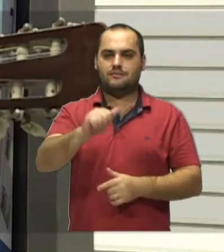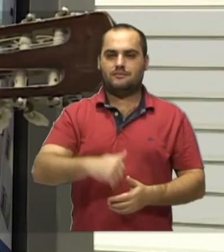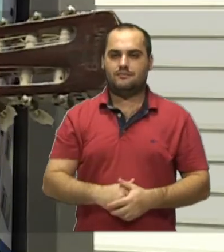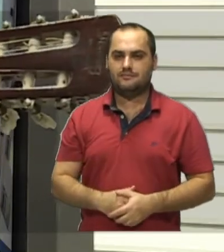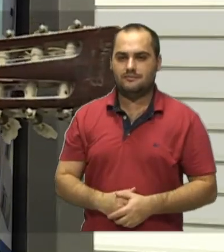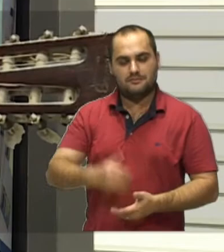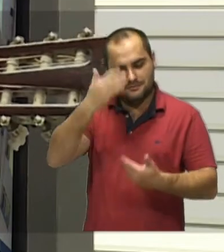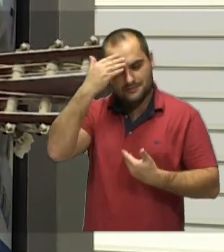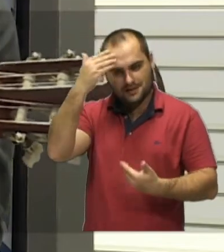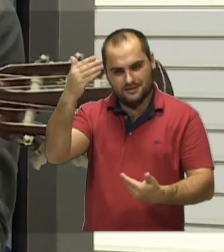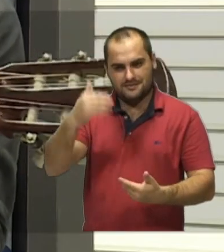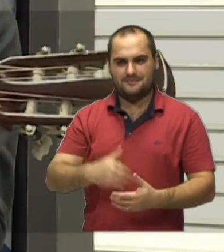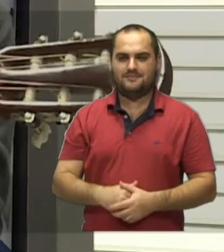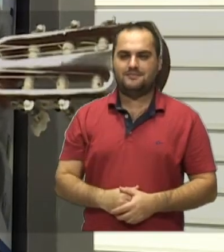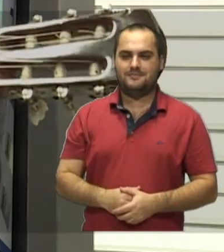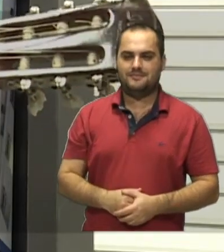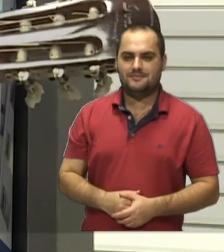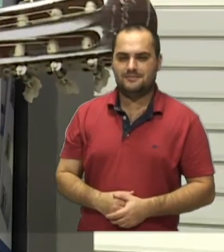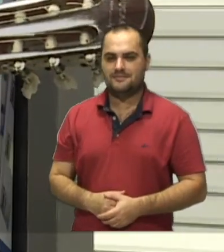obrigada. Até logo.